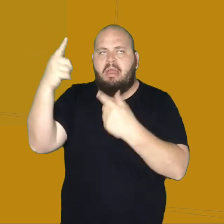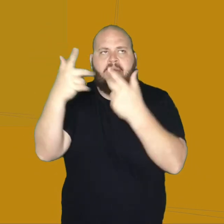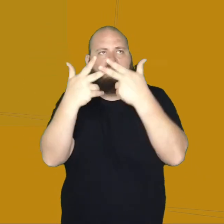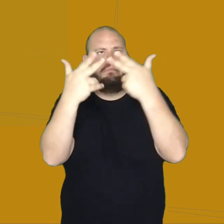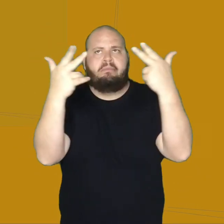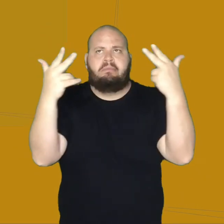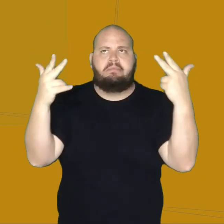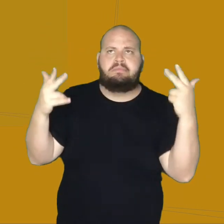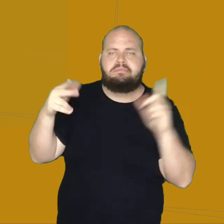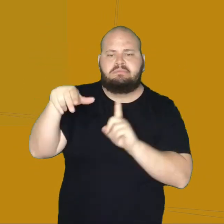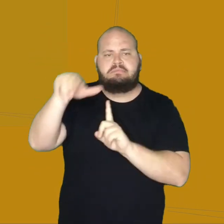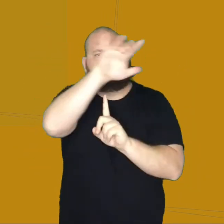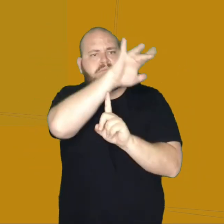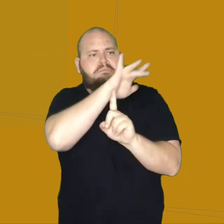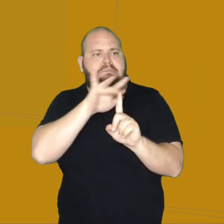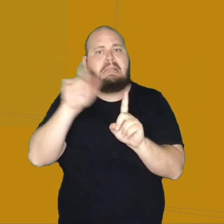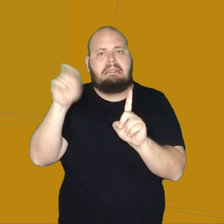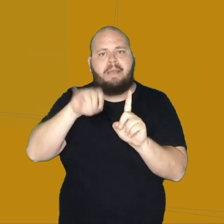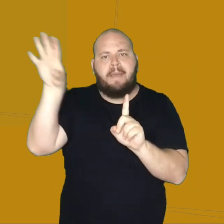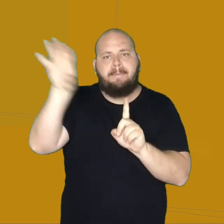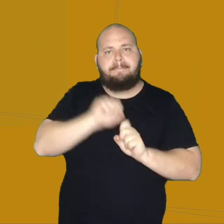pessoal.